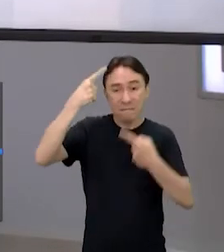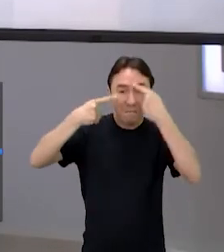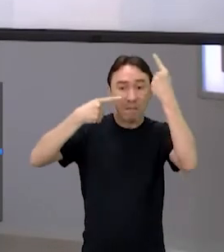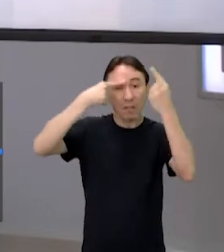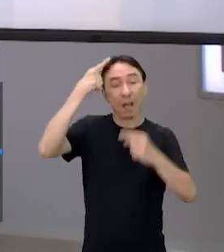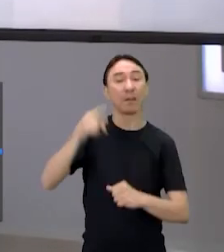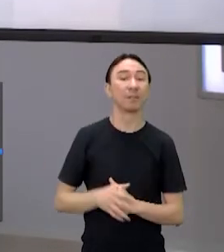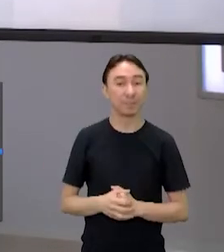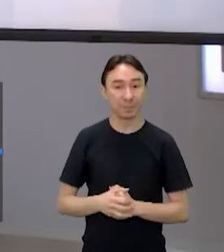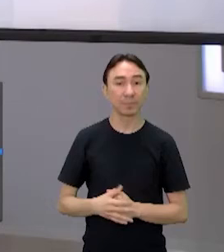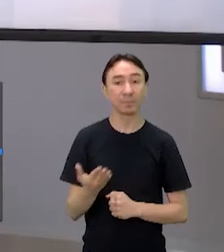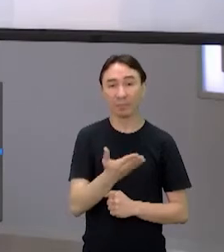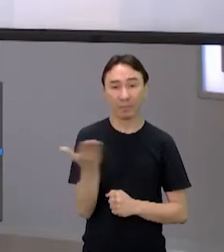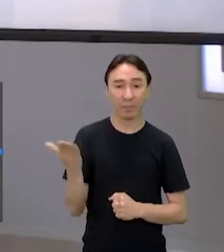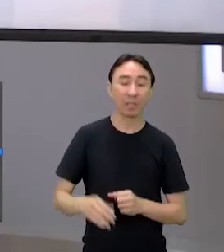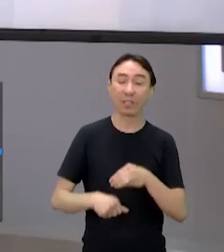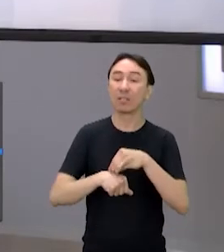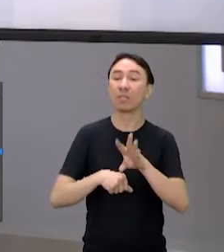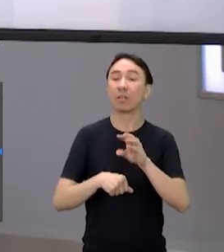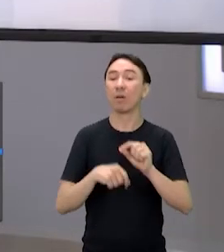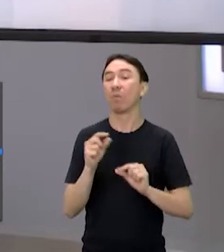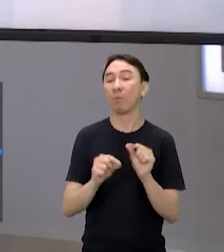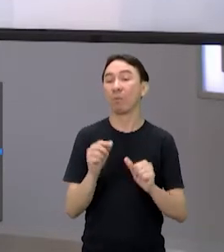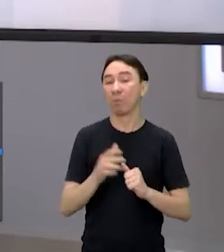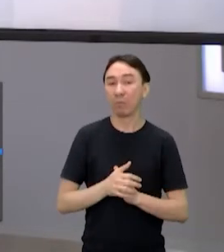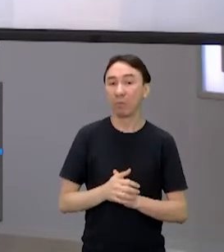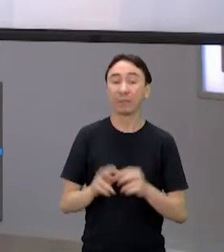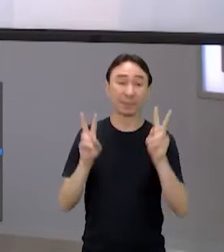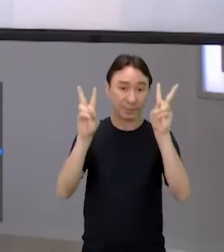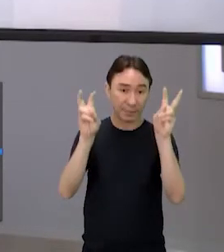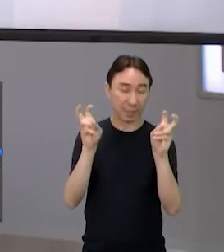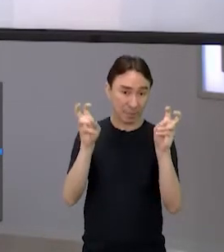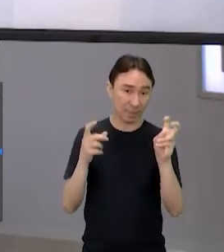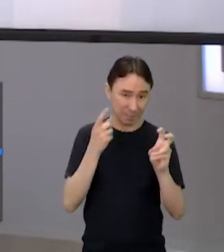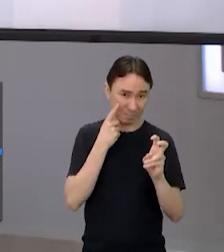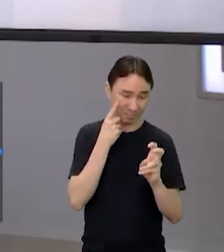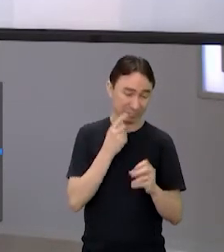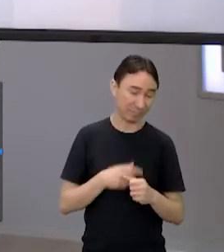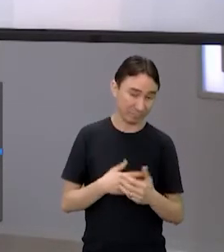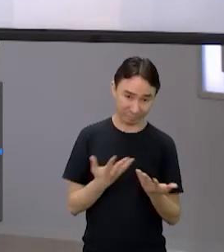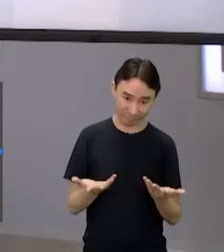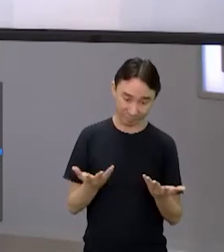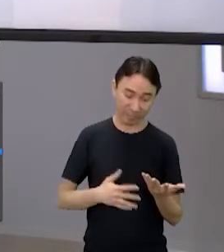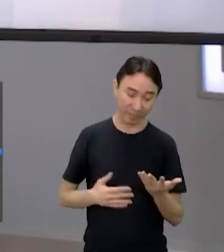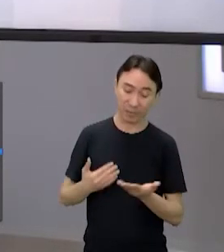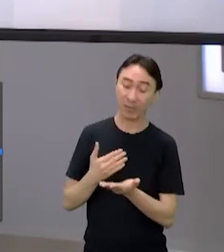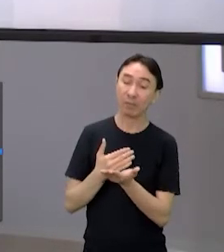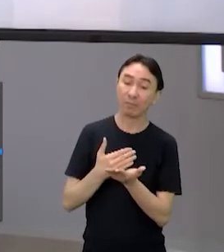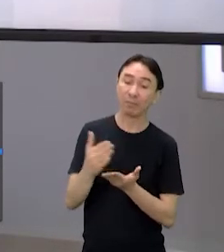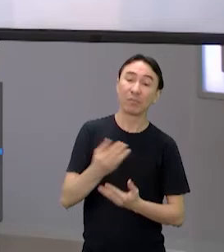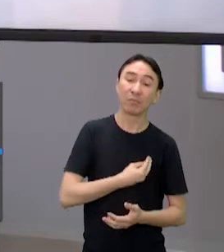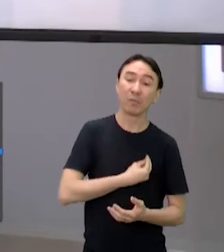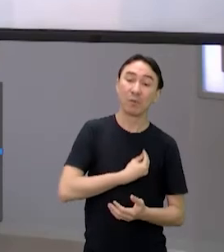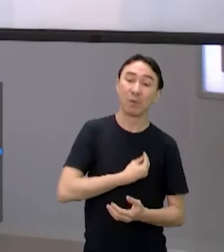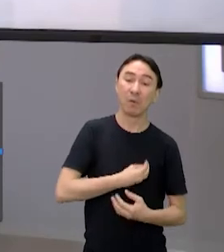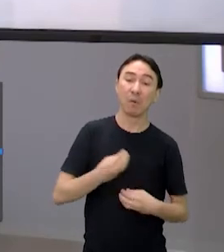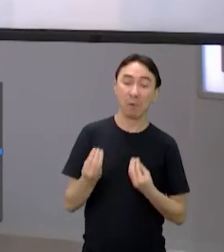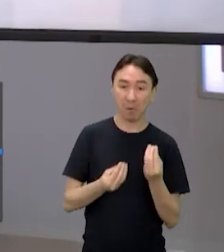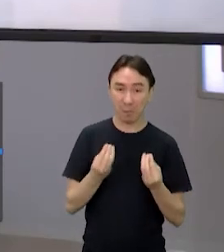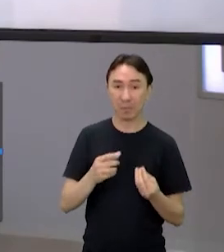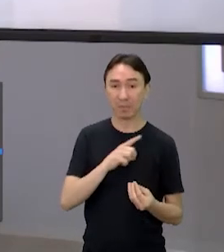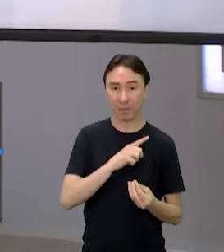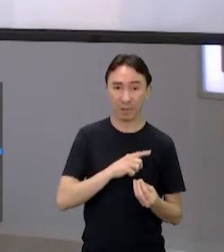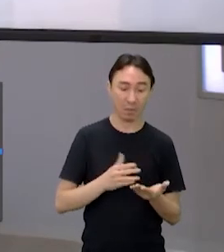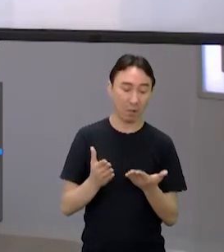a dica para vocês, né? Esse tema sobre a teoria da origem da vida tá aí para vocês no livro, né? Que tá aí